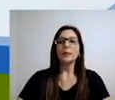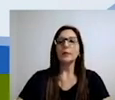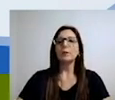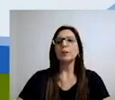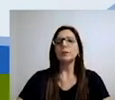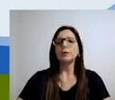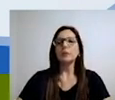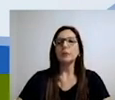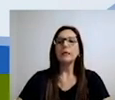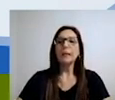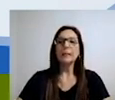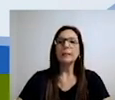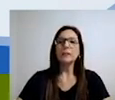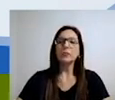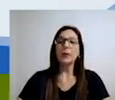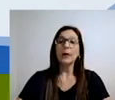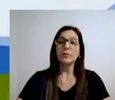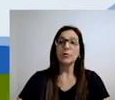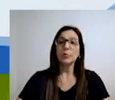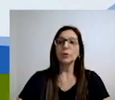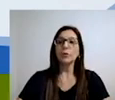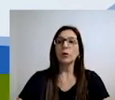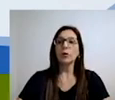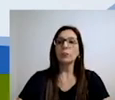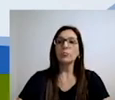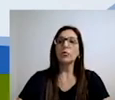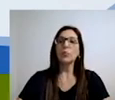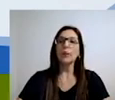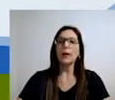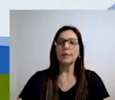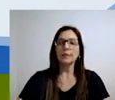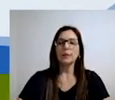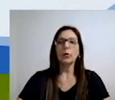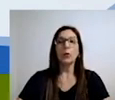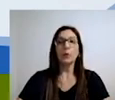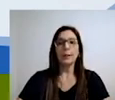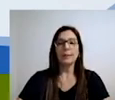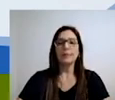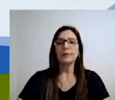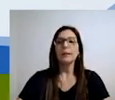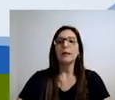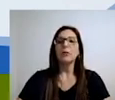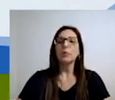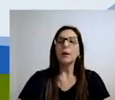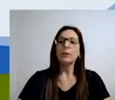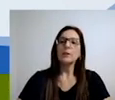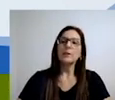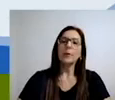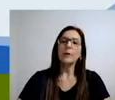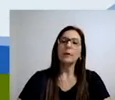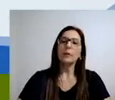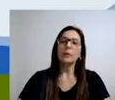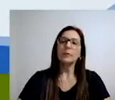apresentam a fecundação interna e os machos possuem órgãos copulares, ou pênis. Tubarões também